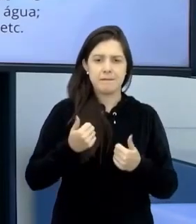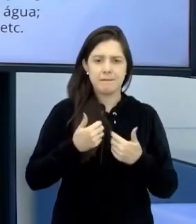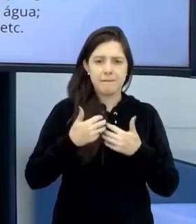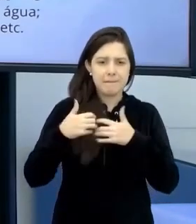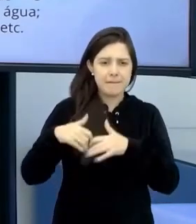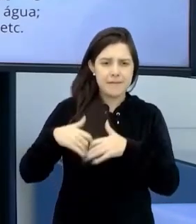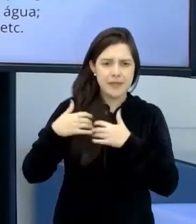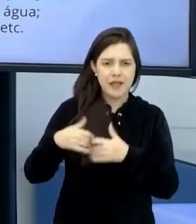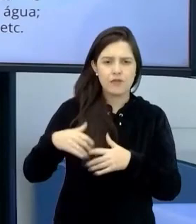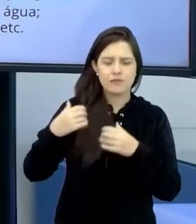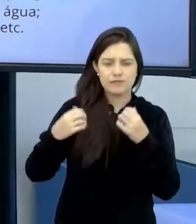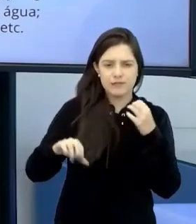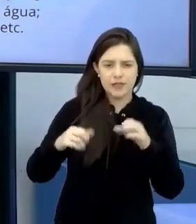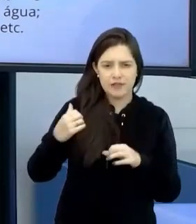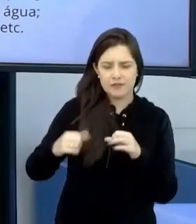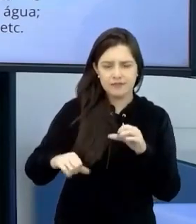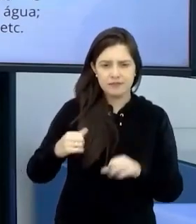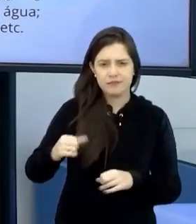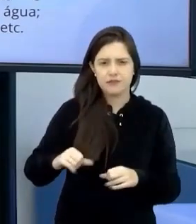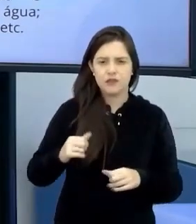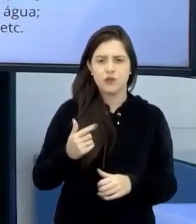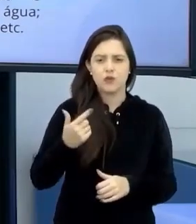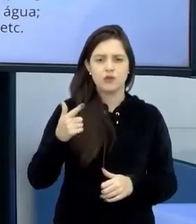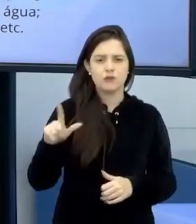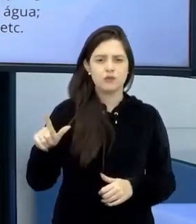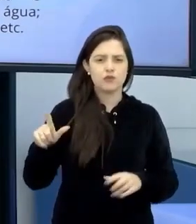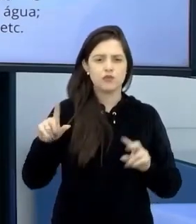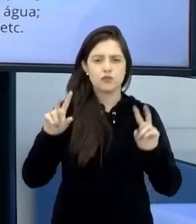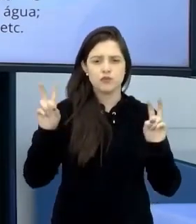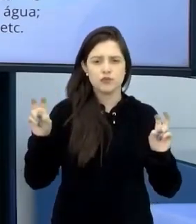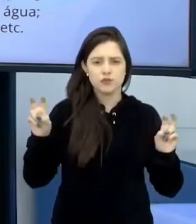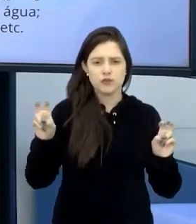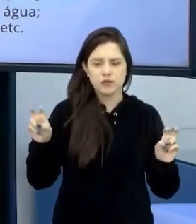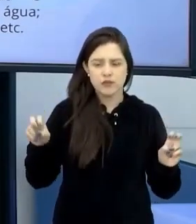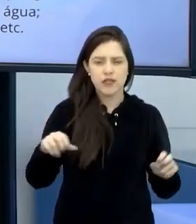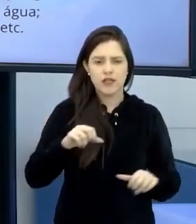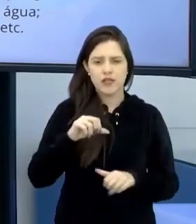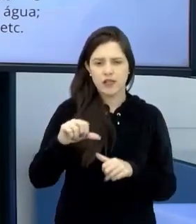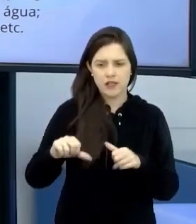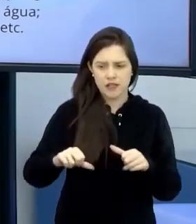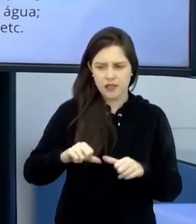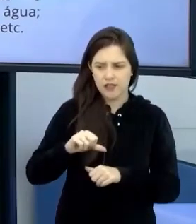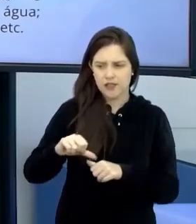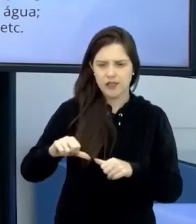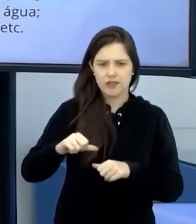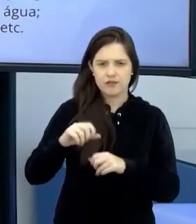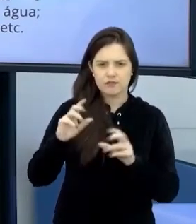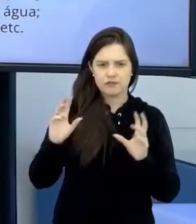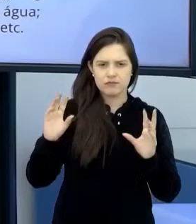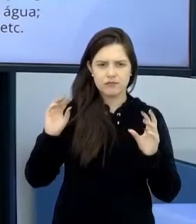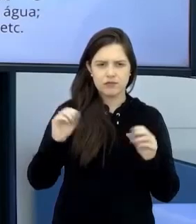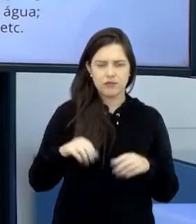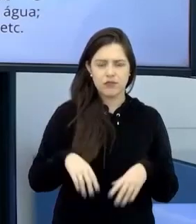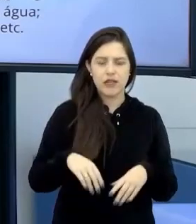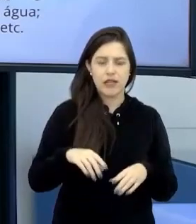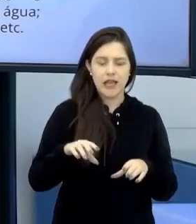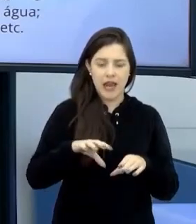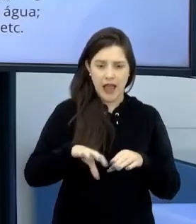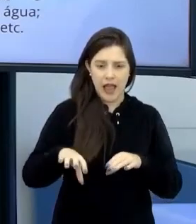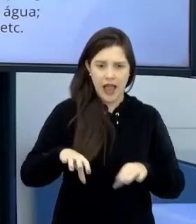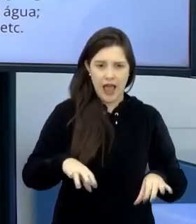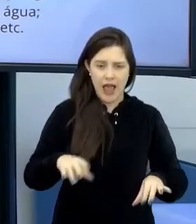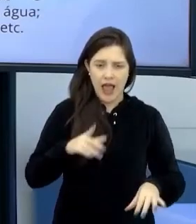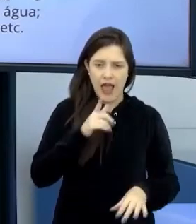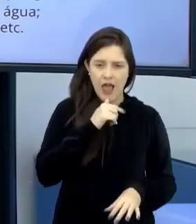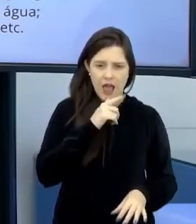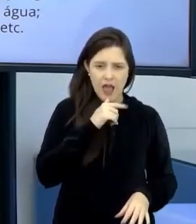essa consciência de que uma gota de óleo apenas, ela é suficiente para contaminar de 20 a 25 litros de